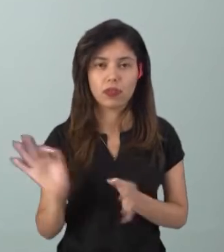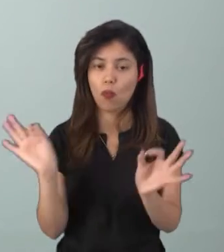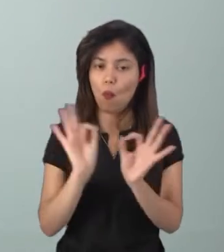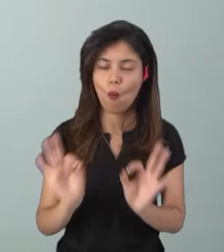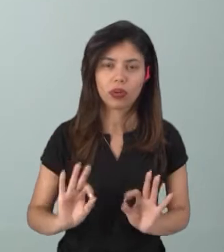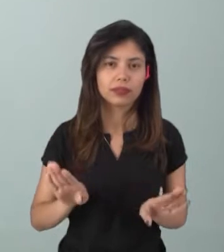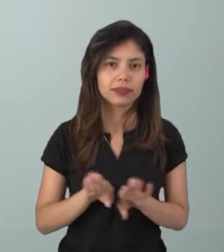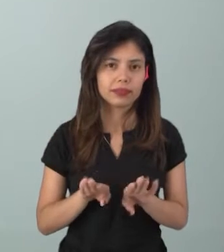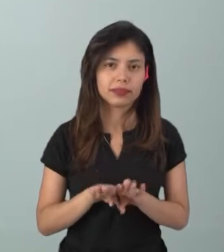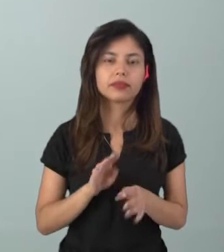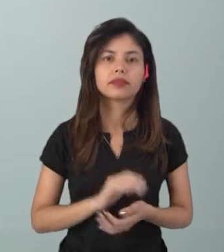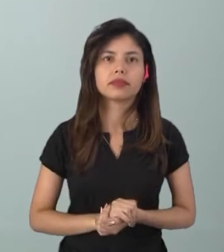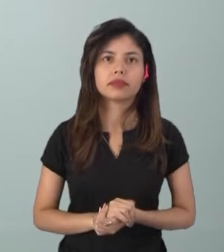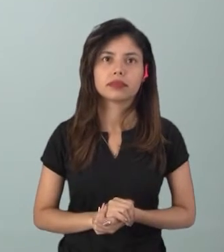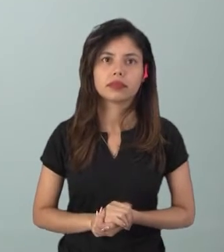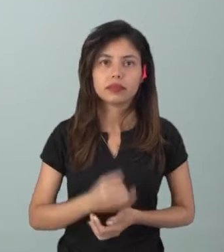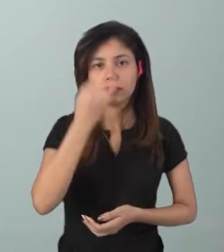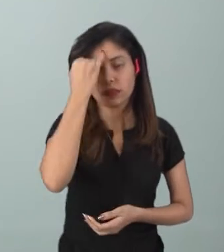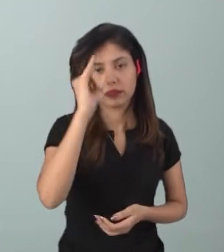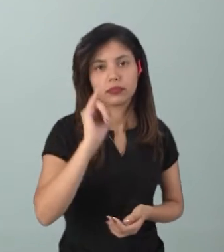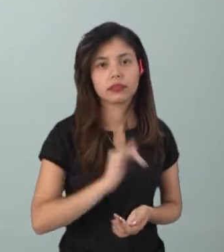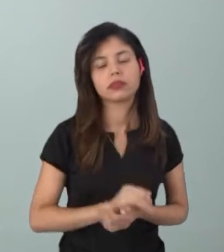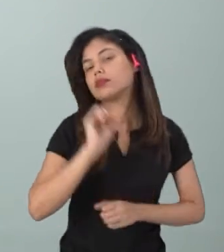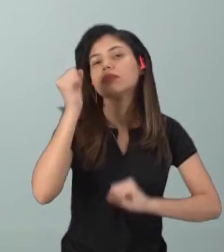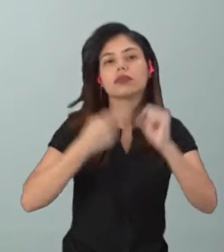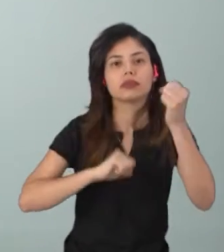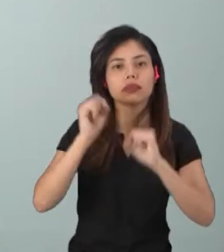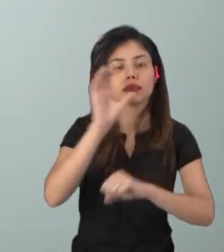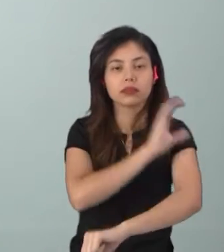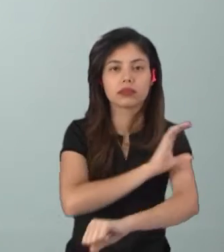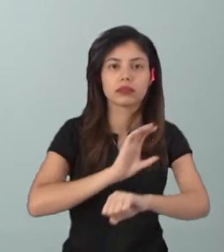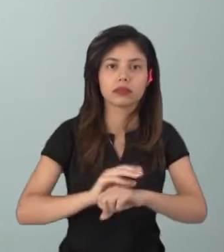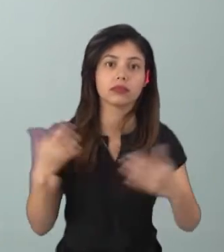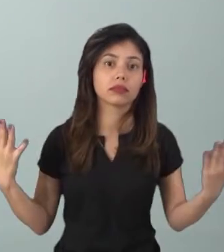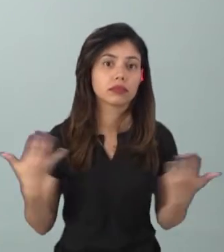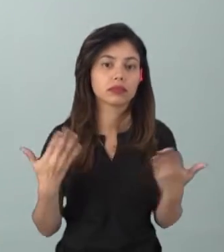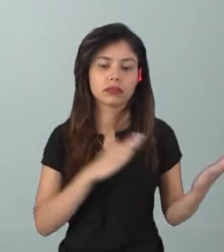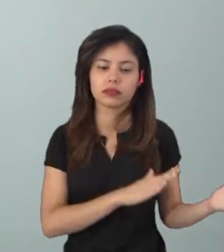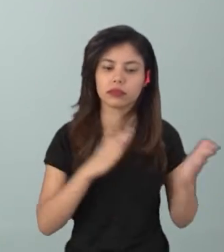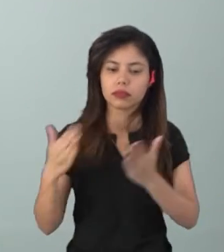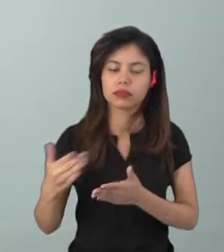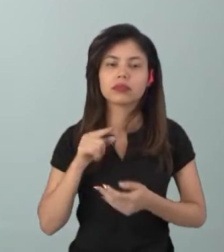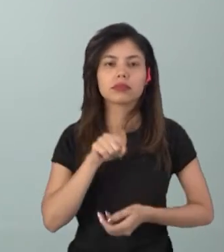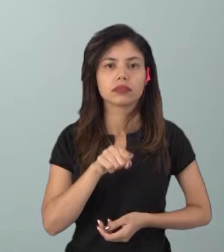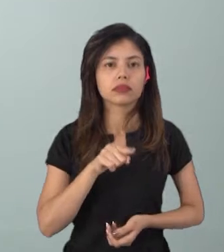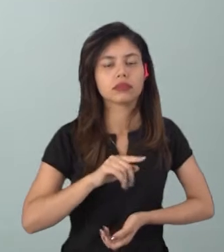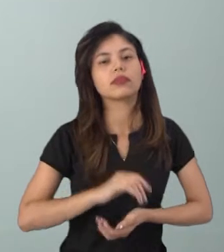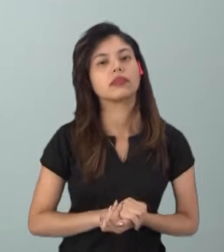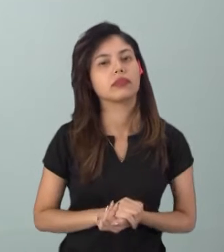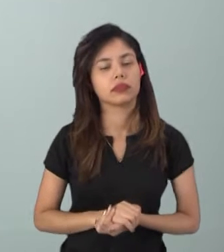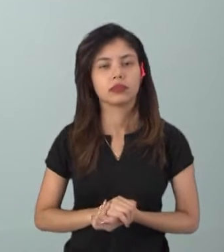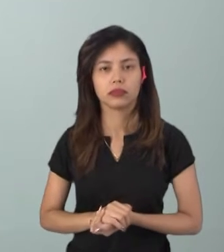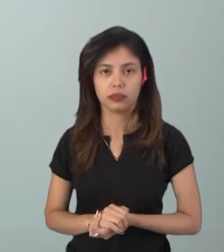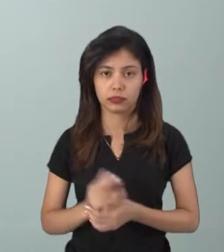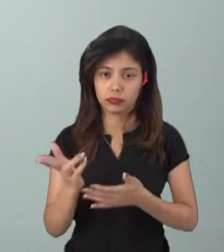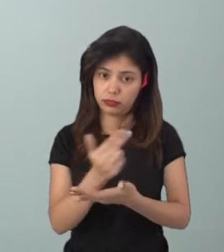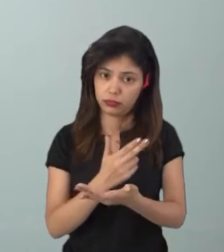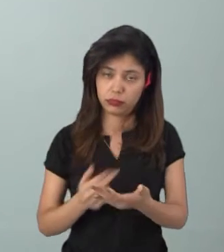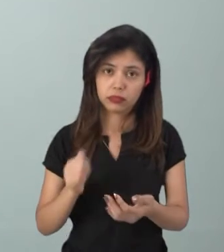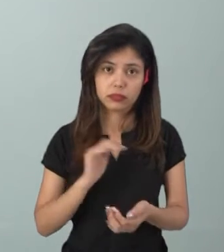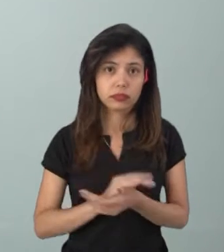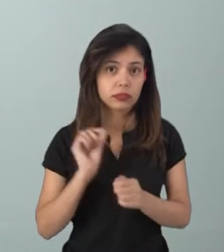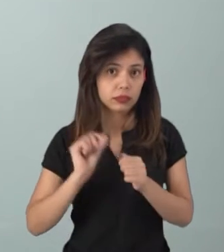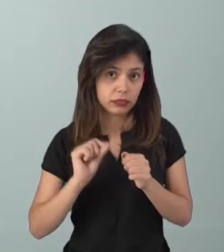Então, a ideia lá da indústria cultural é dizer que agora, a partir daquele momento da moderna, as artes